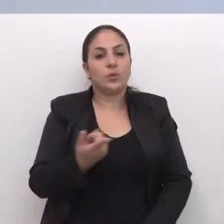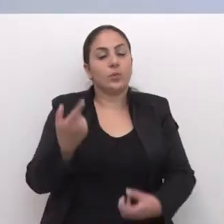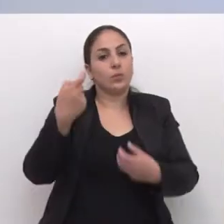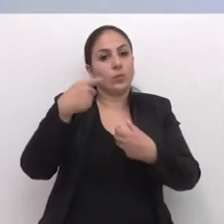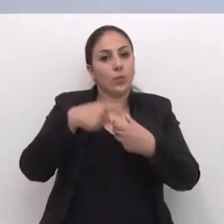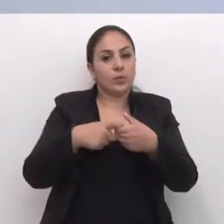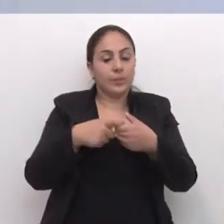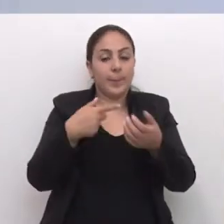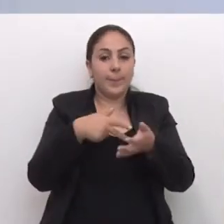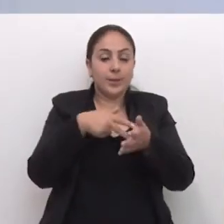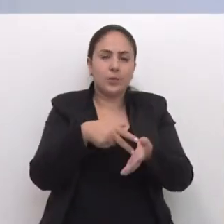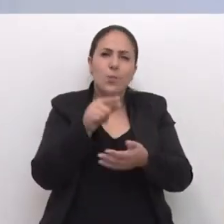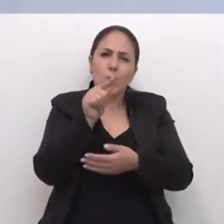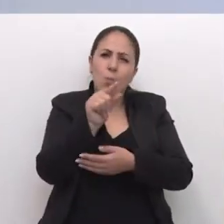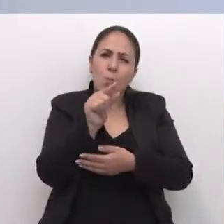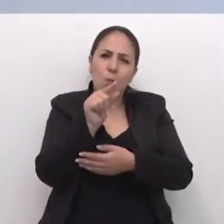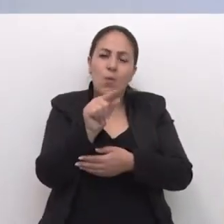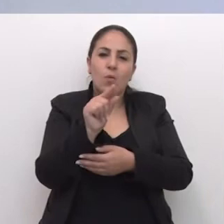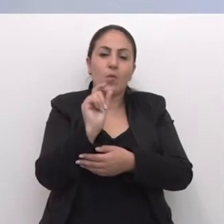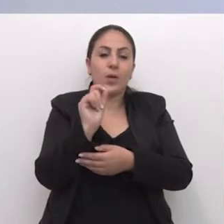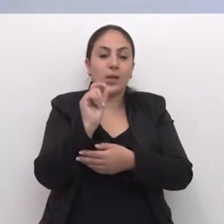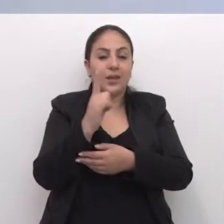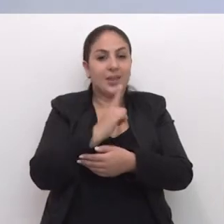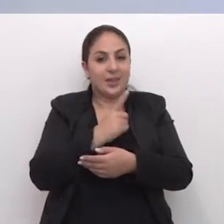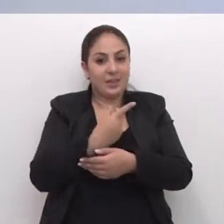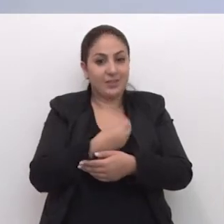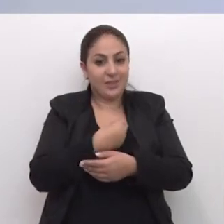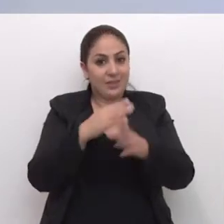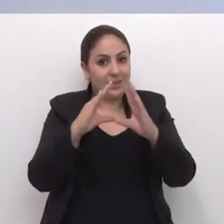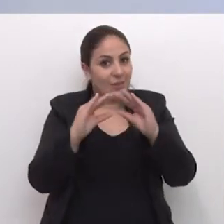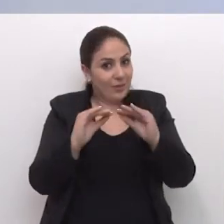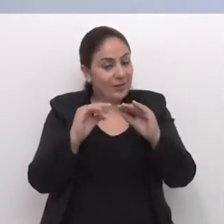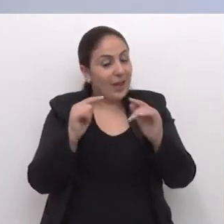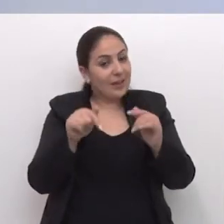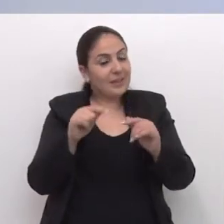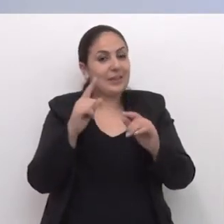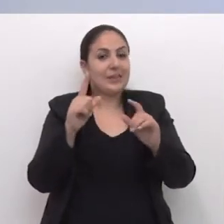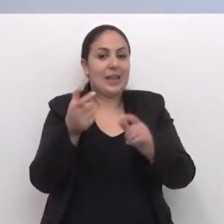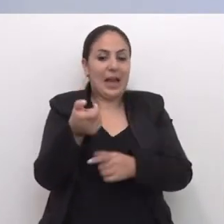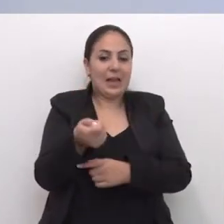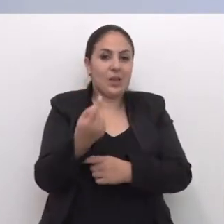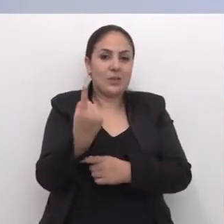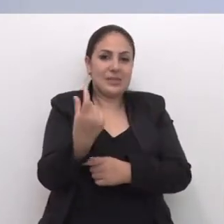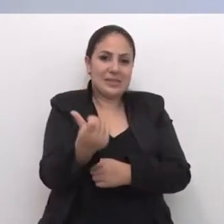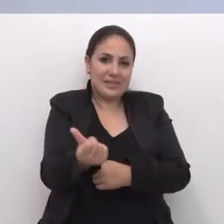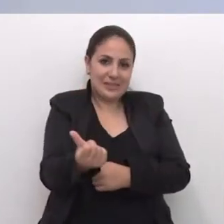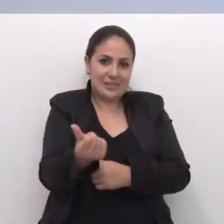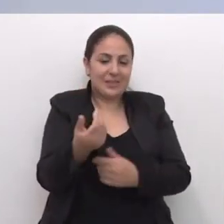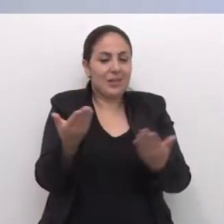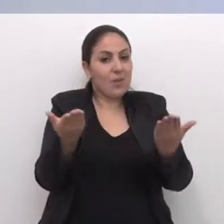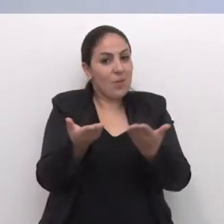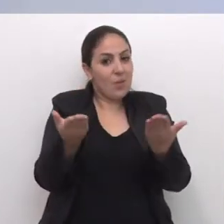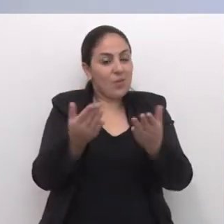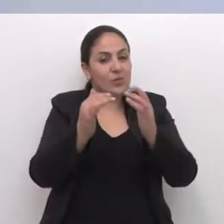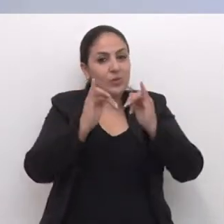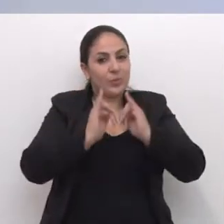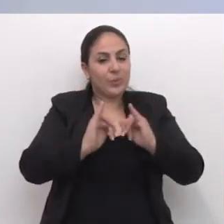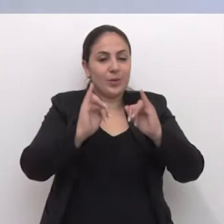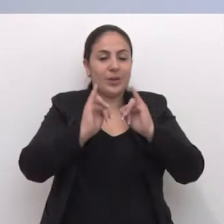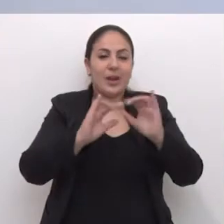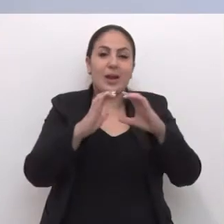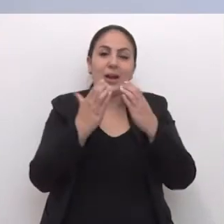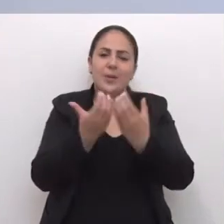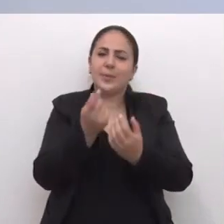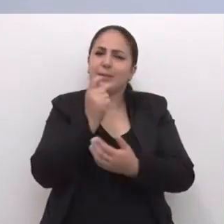Nós estamos de volta para apresentar um pouco do que vai ao ar esta noite aqui no Canal 16. Hoje, o